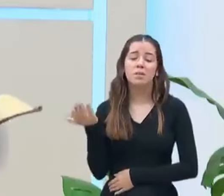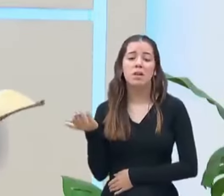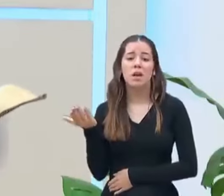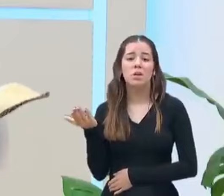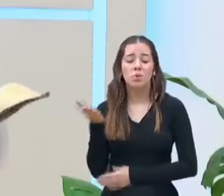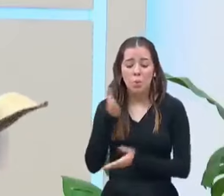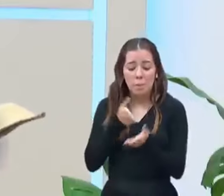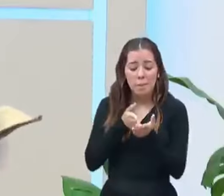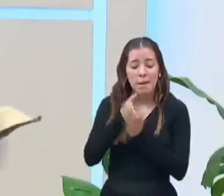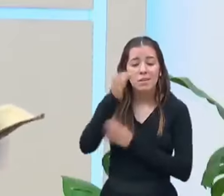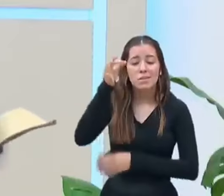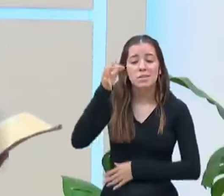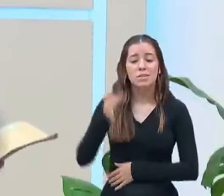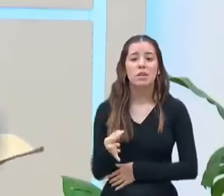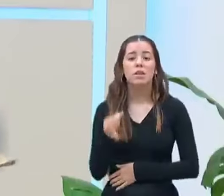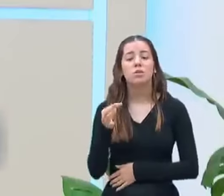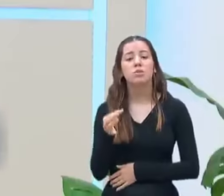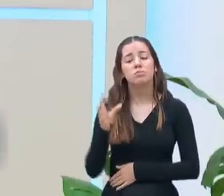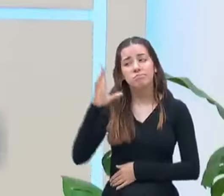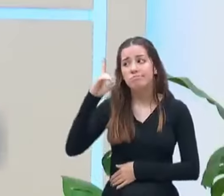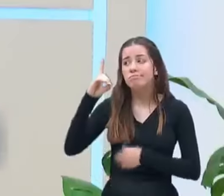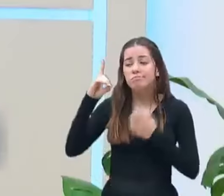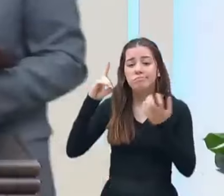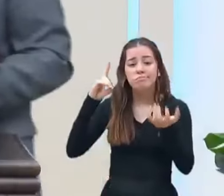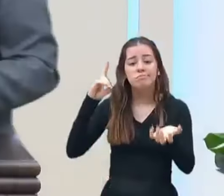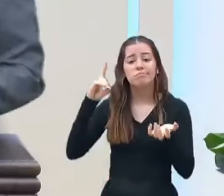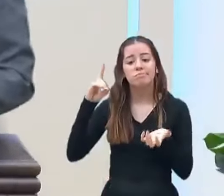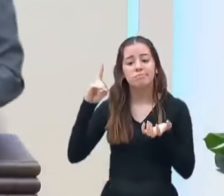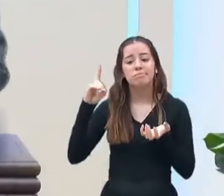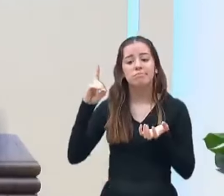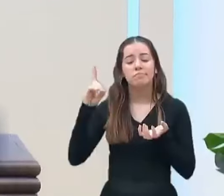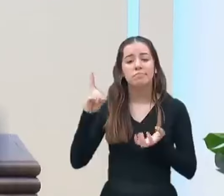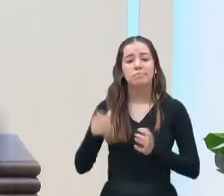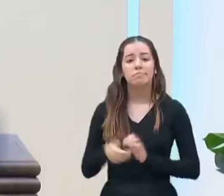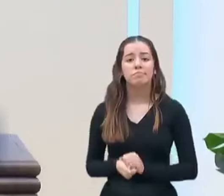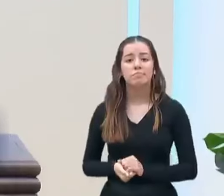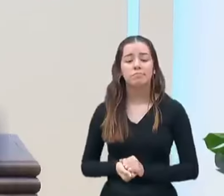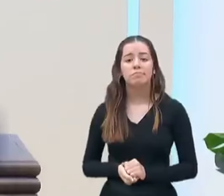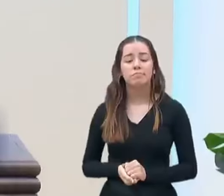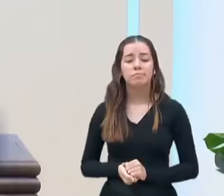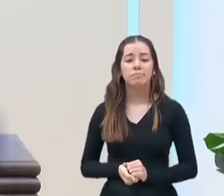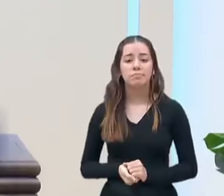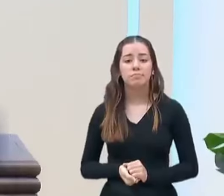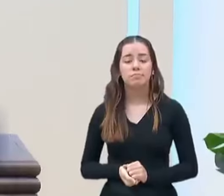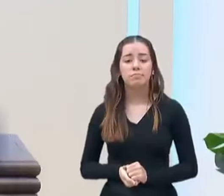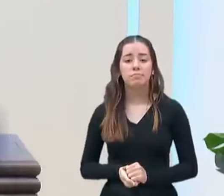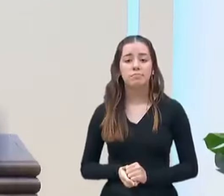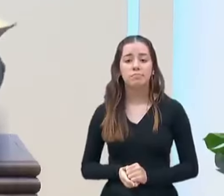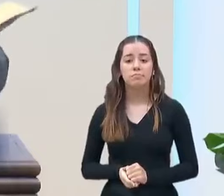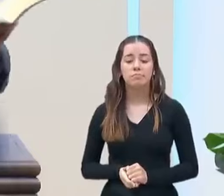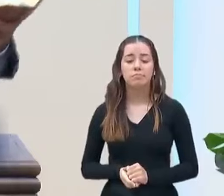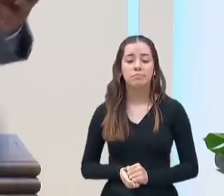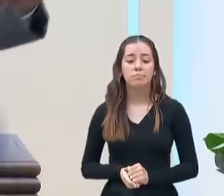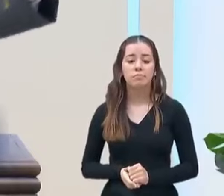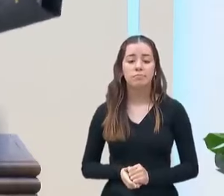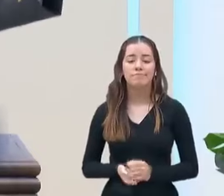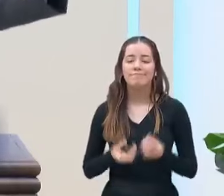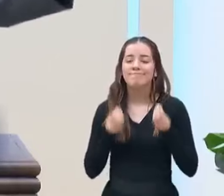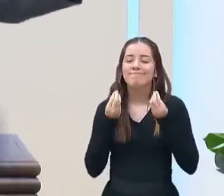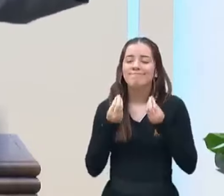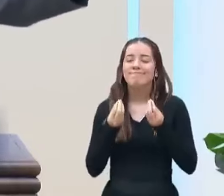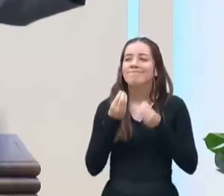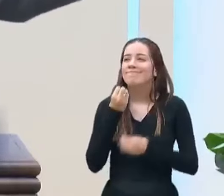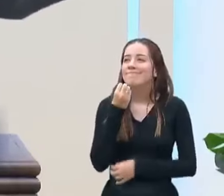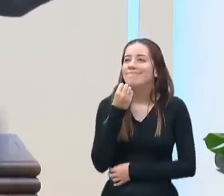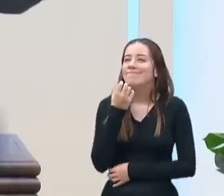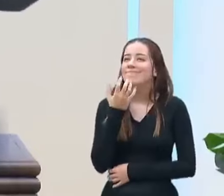eu quero. Oh, glória a Jesus. Declaração de Jesus sobre a vida daquele homem. Oh, como é bom